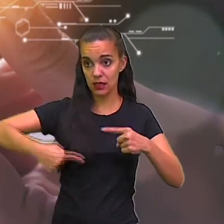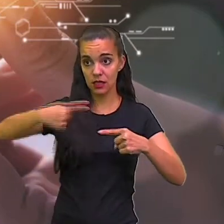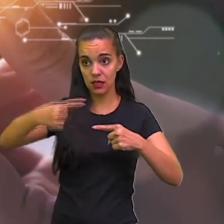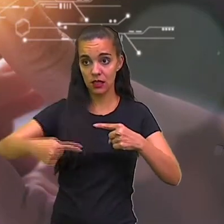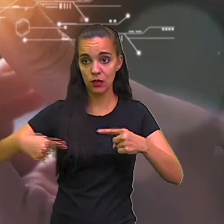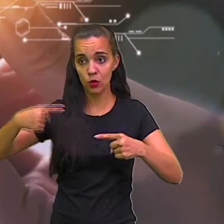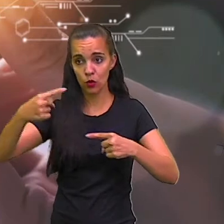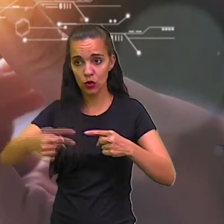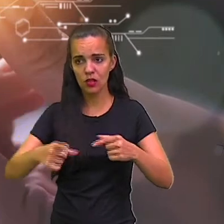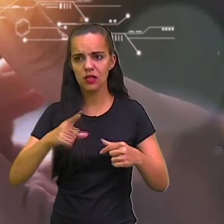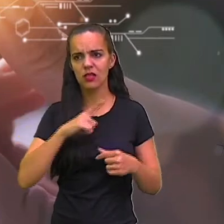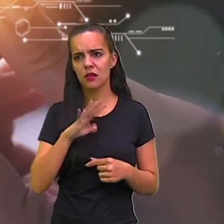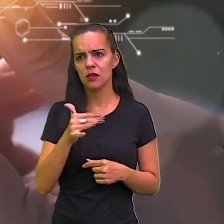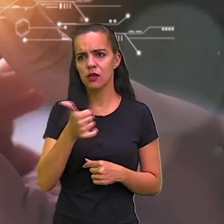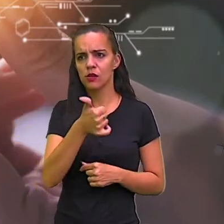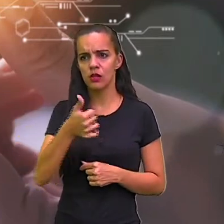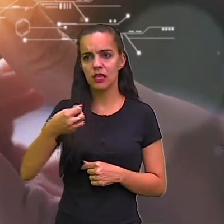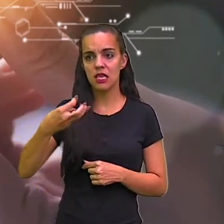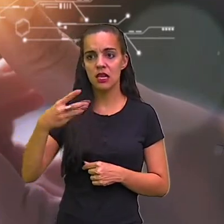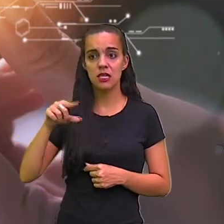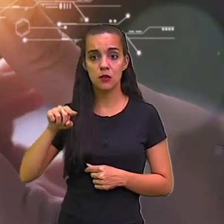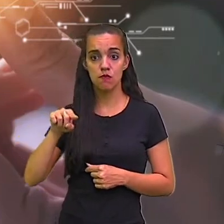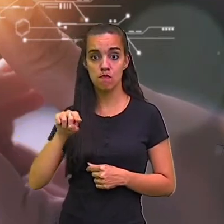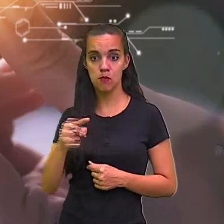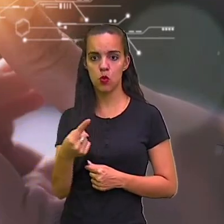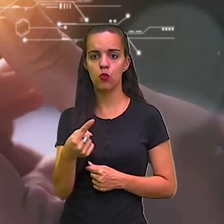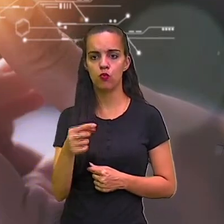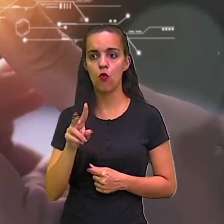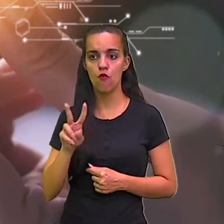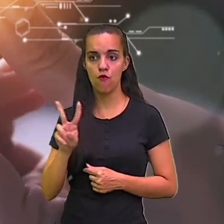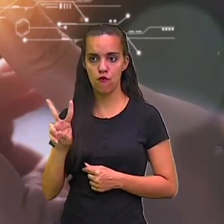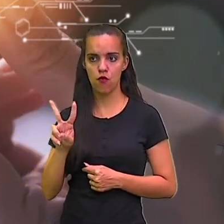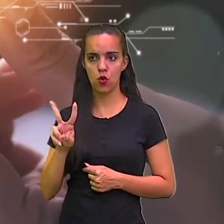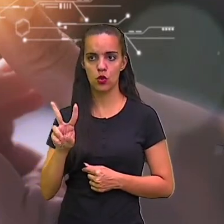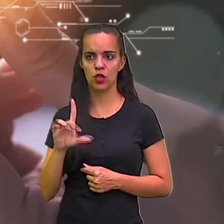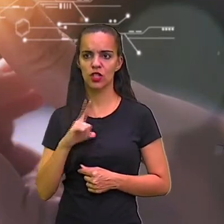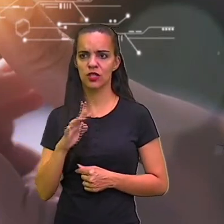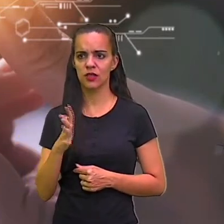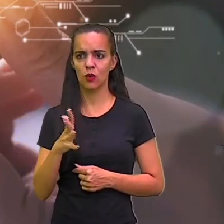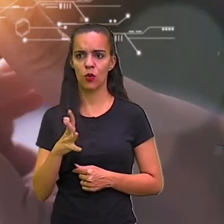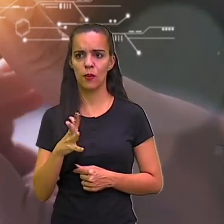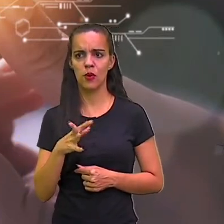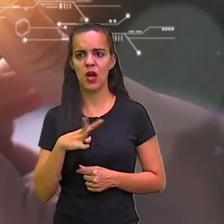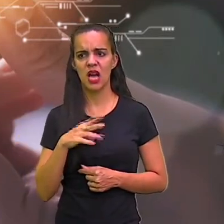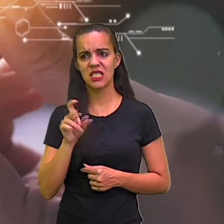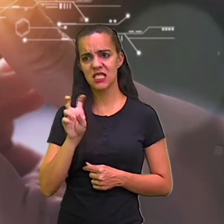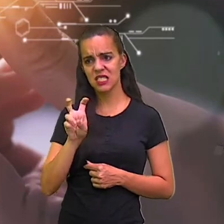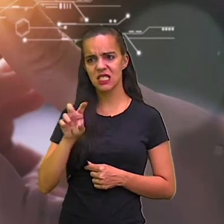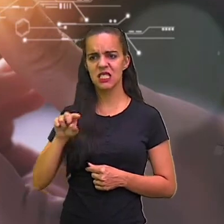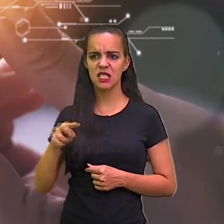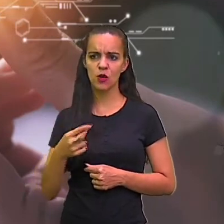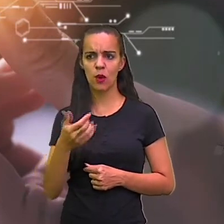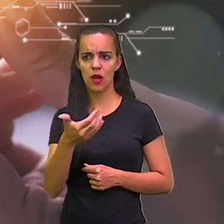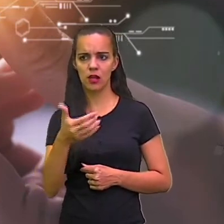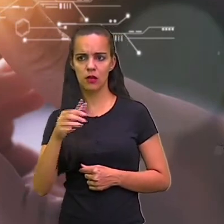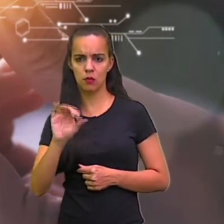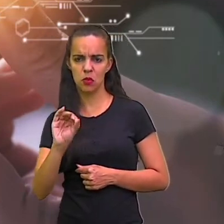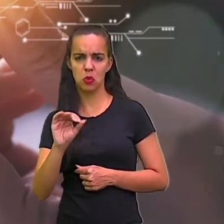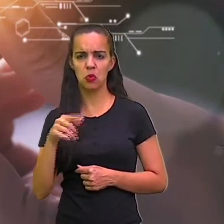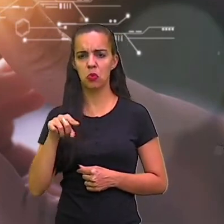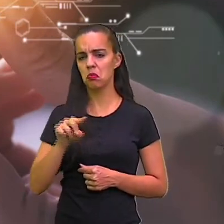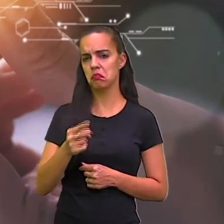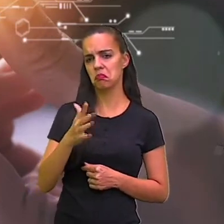de cerca de 13 mil volts atende cerca de 5 mil a 10 mil